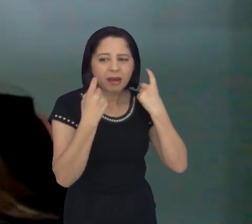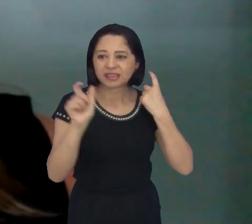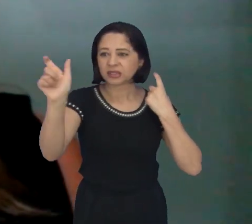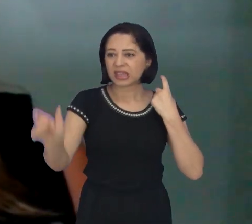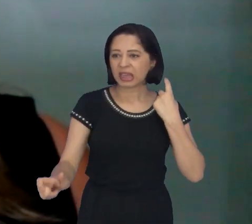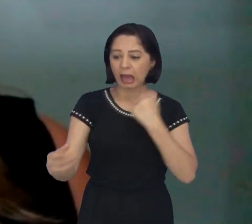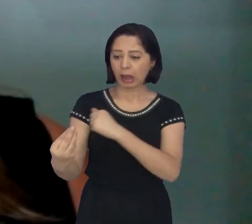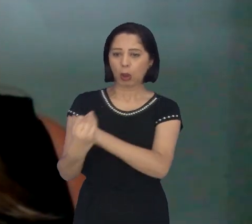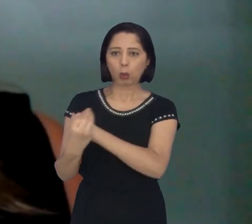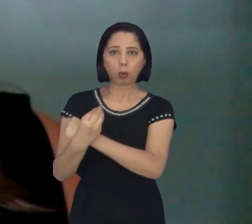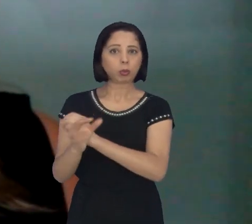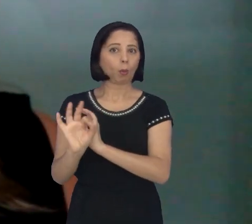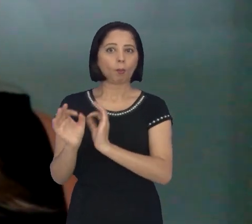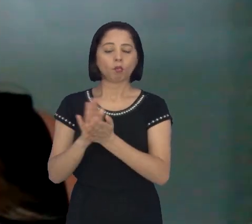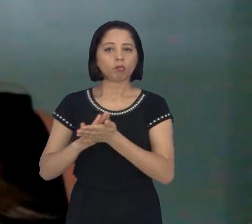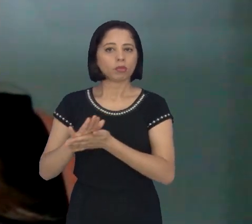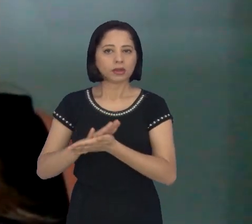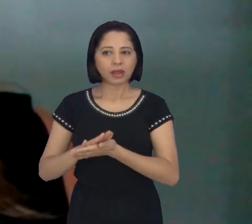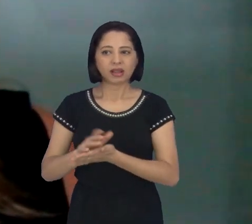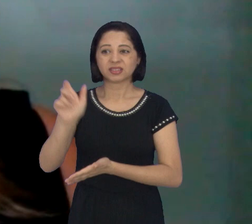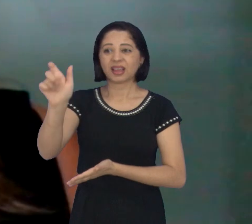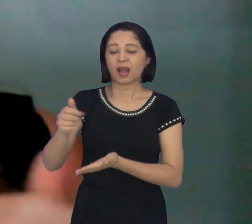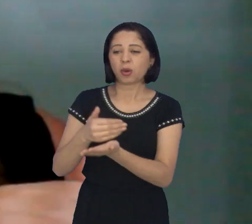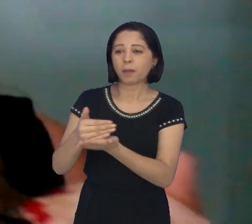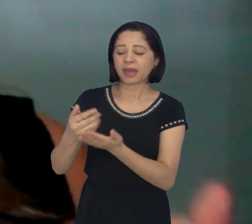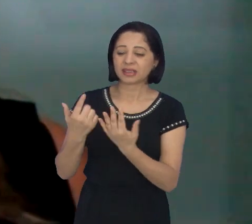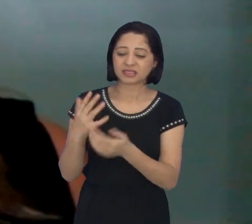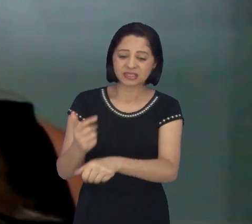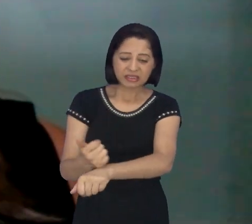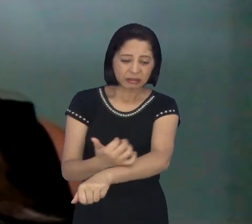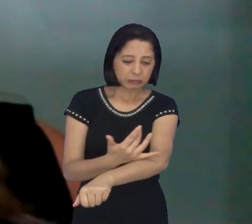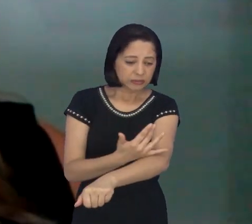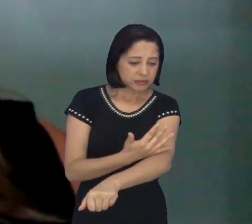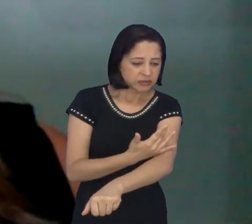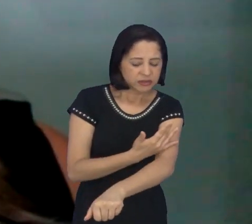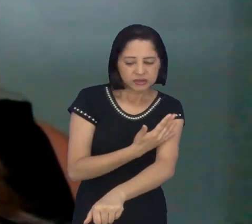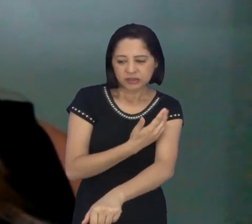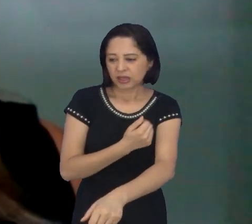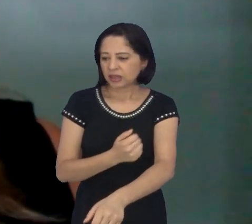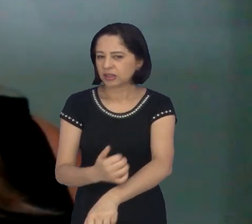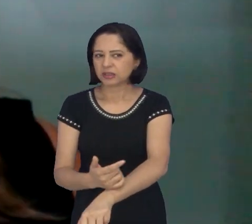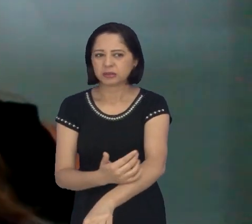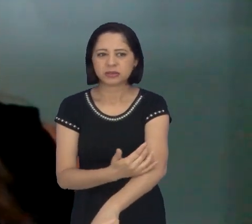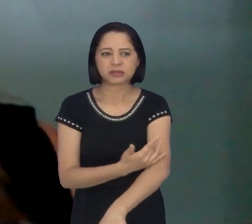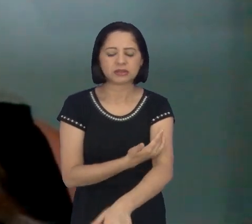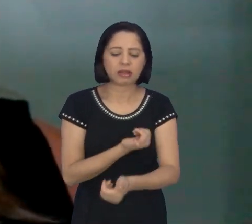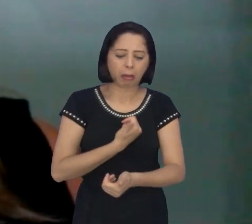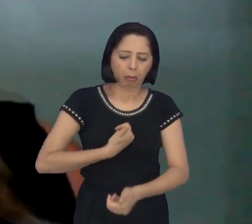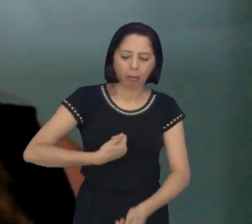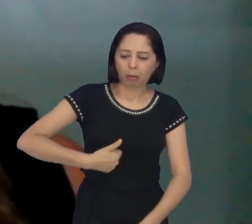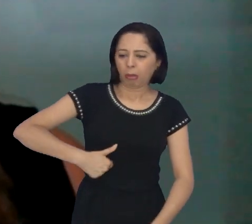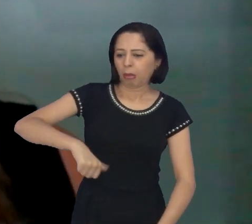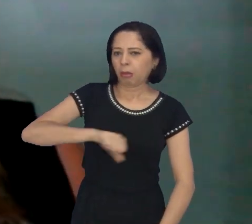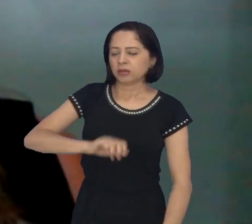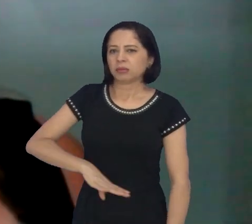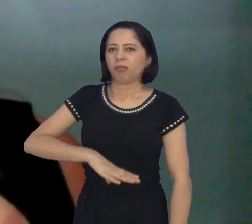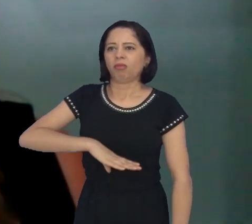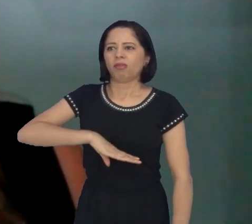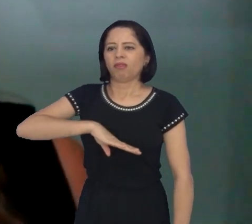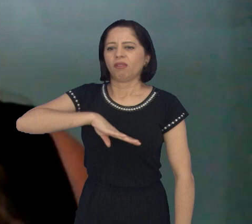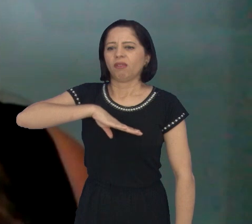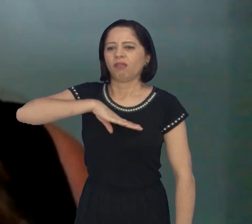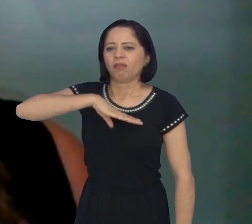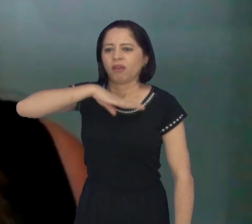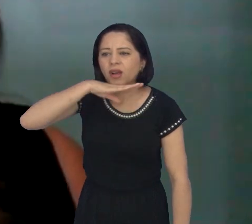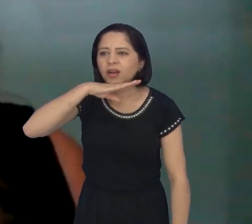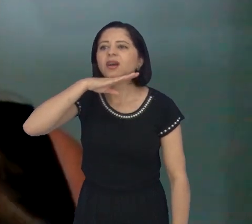uma série de questões emocionais que vai deixando essa mulher afogada mesmo, né? De tantas coisas que ela tem para fazer e com